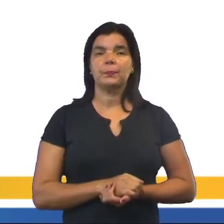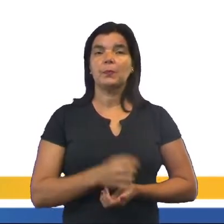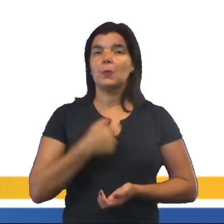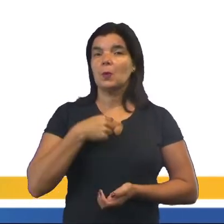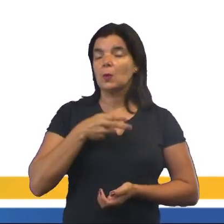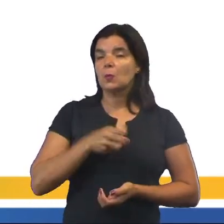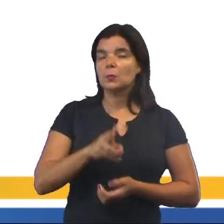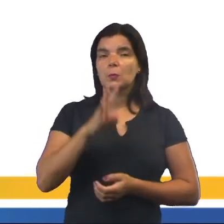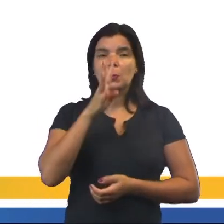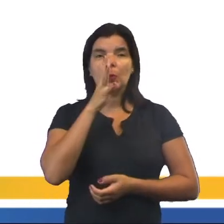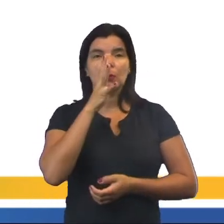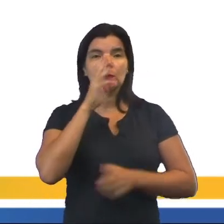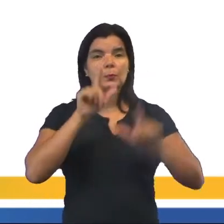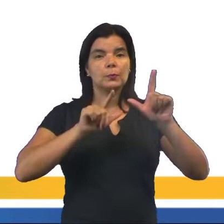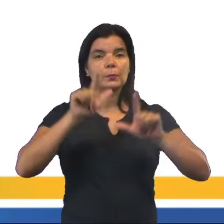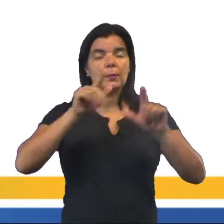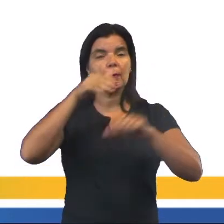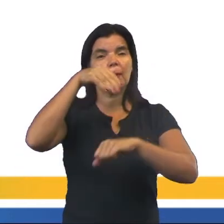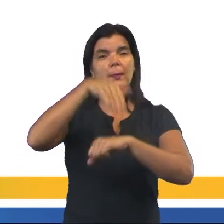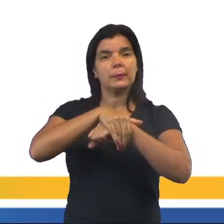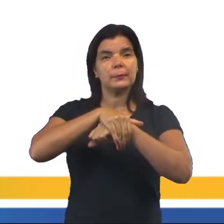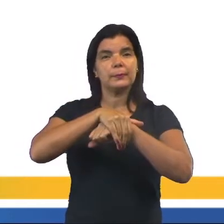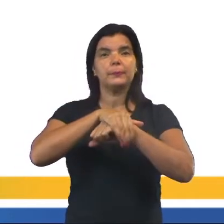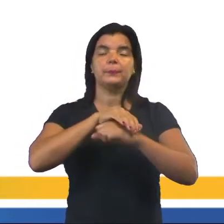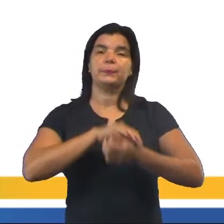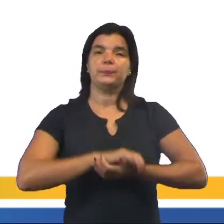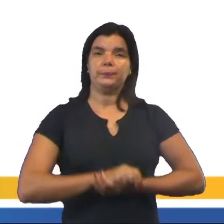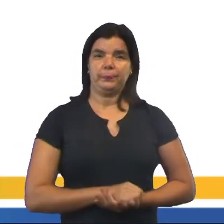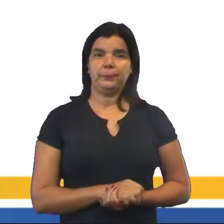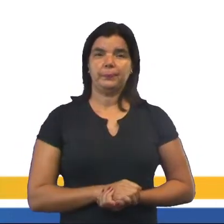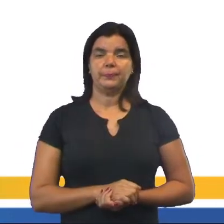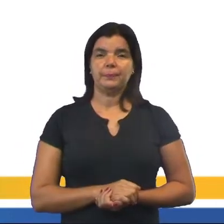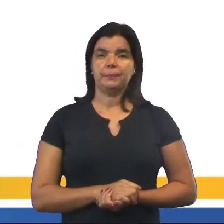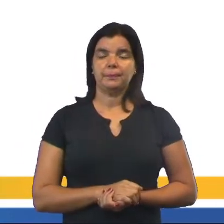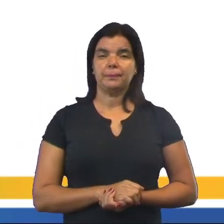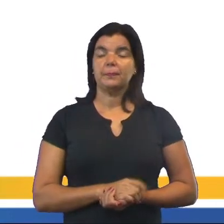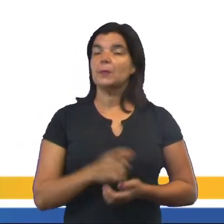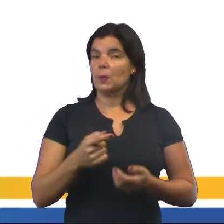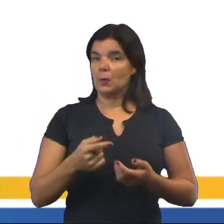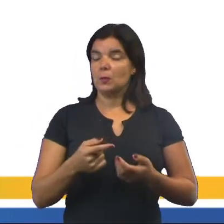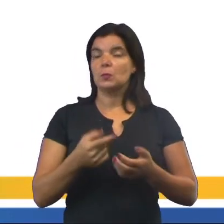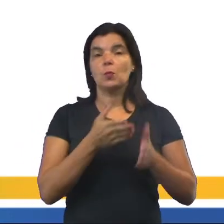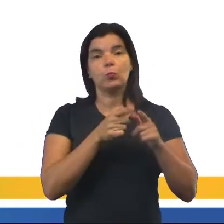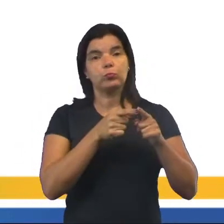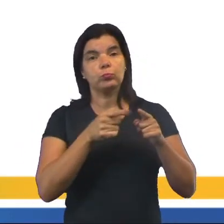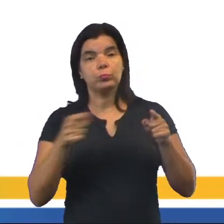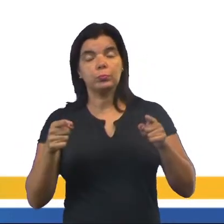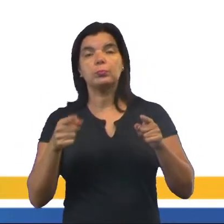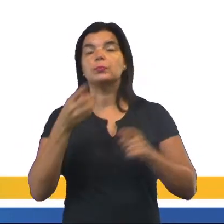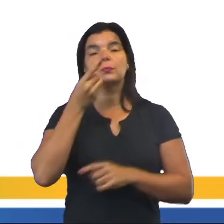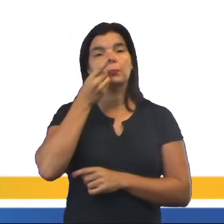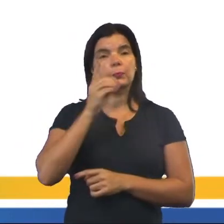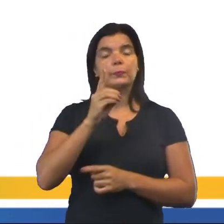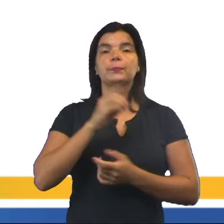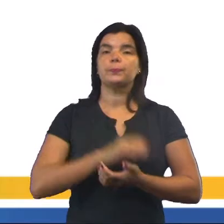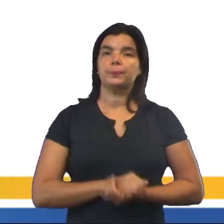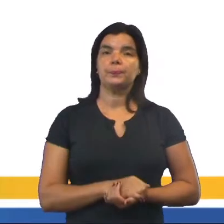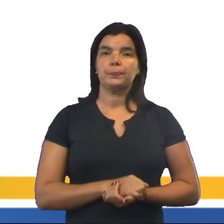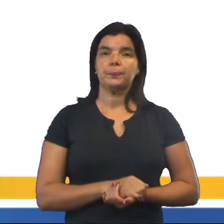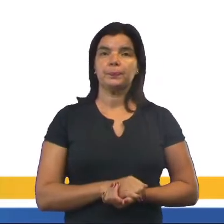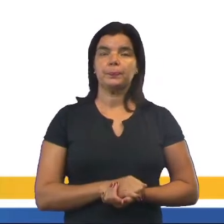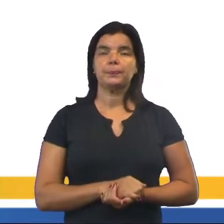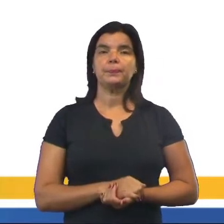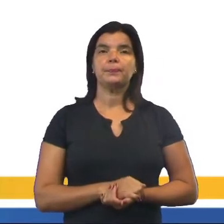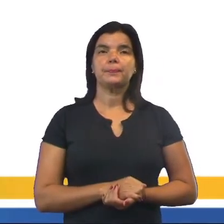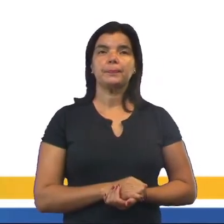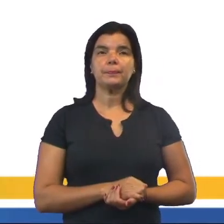at night. Eu sempre assisto TV à noite. Estes são os períodos do dia, periods